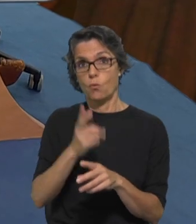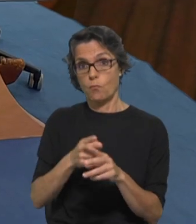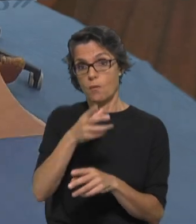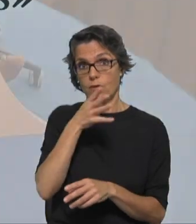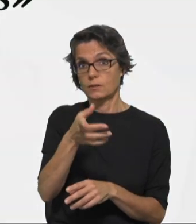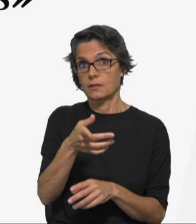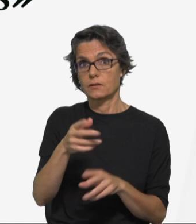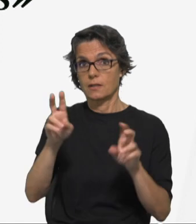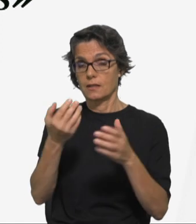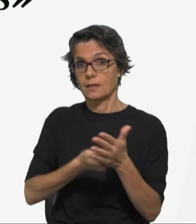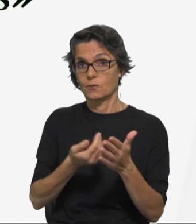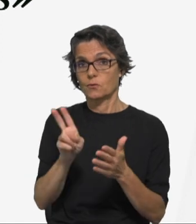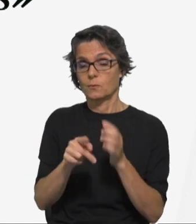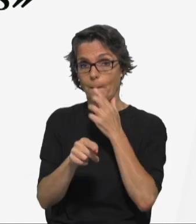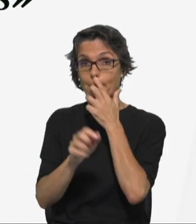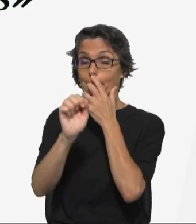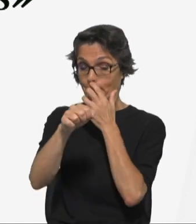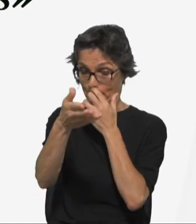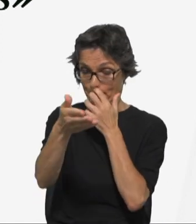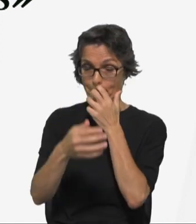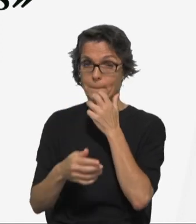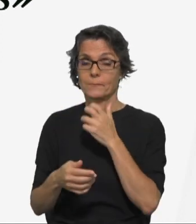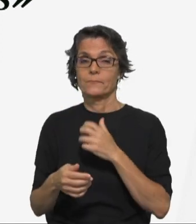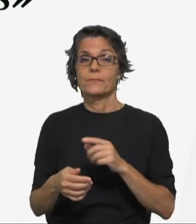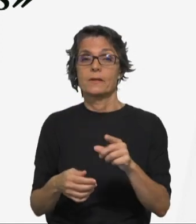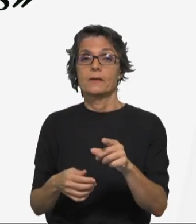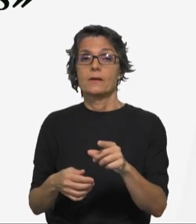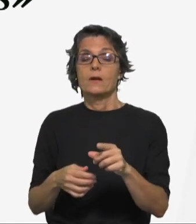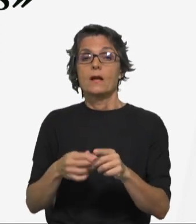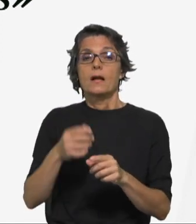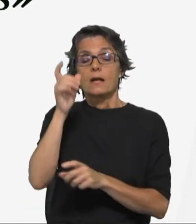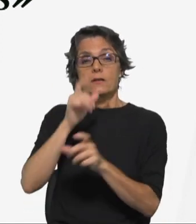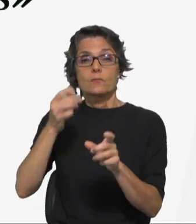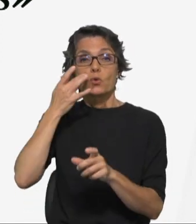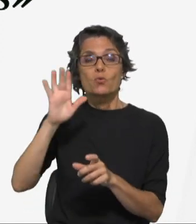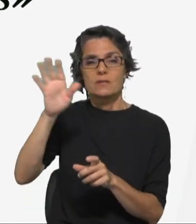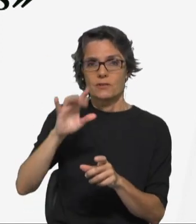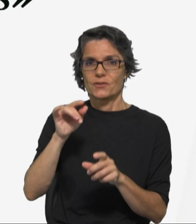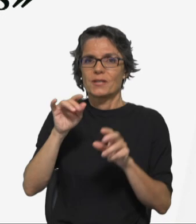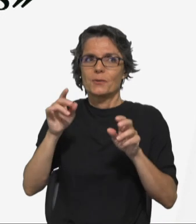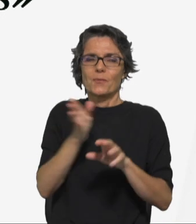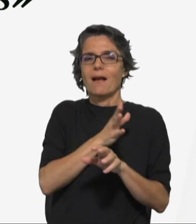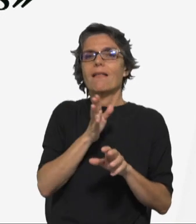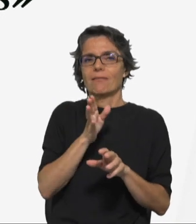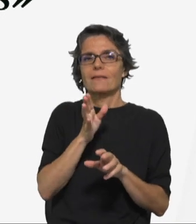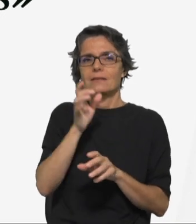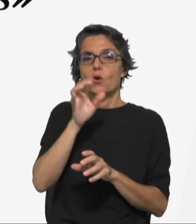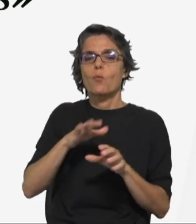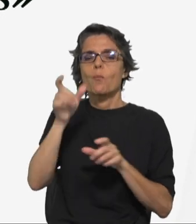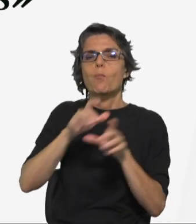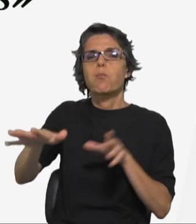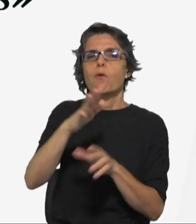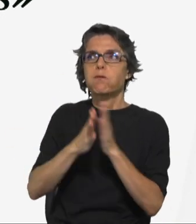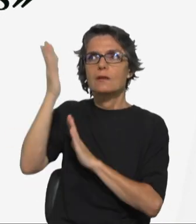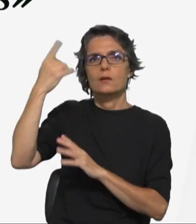essa é a segunda leitura. Os estrangeiros, os que não são do povo de Deus, e hoje, mutatis mutandis, quer